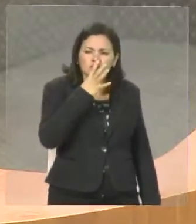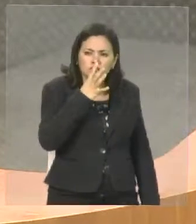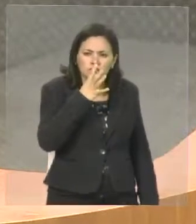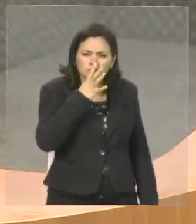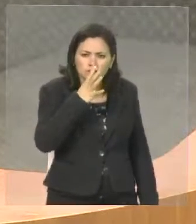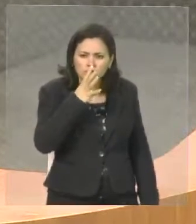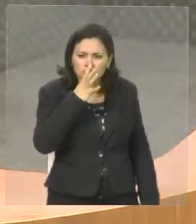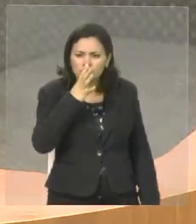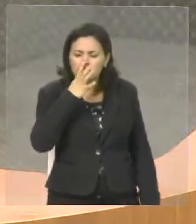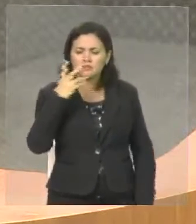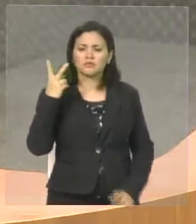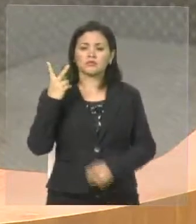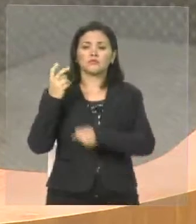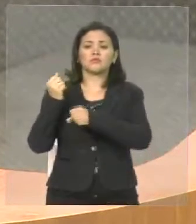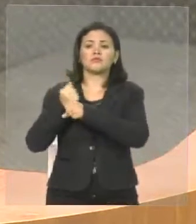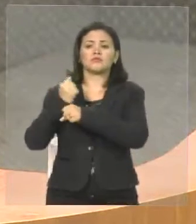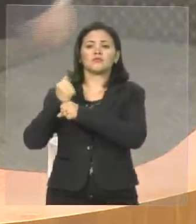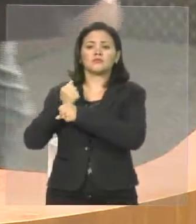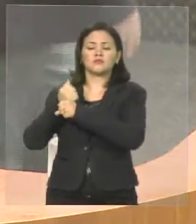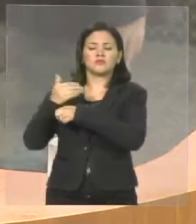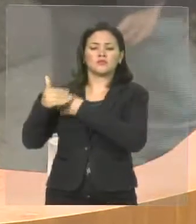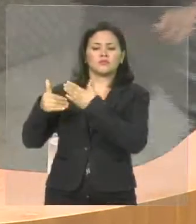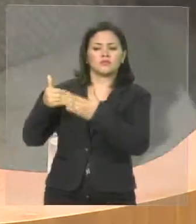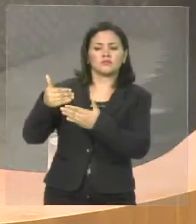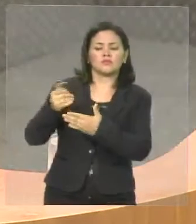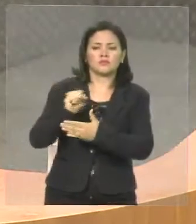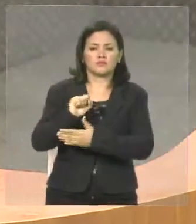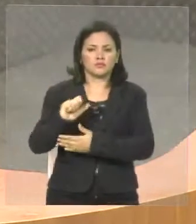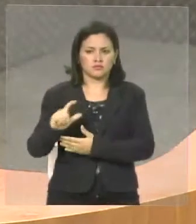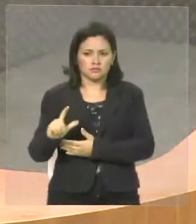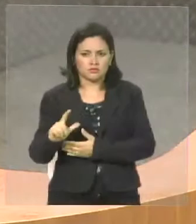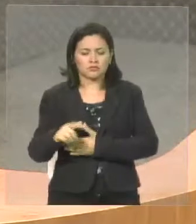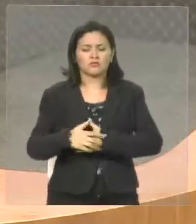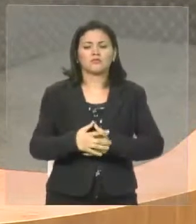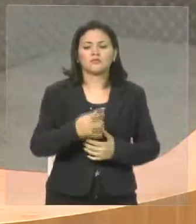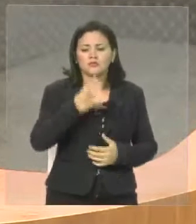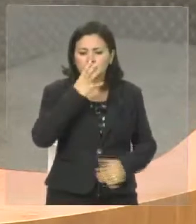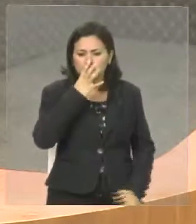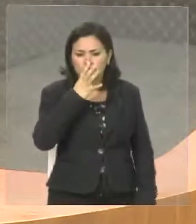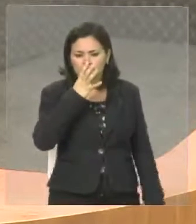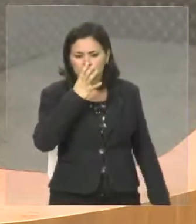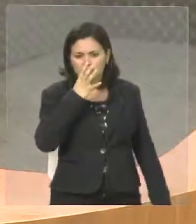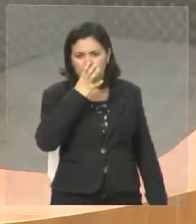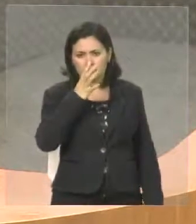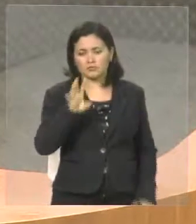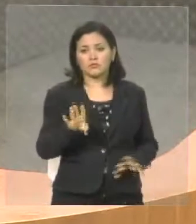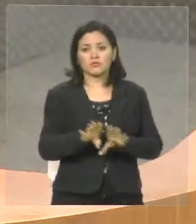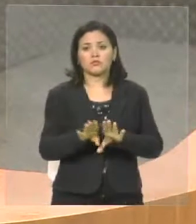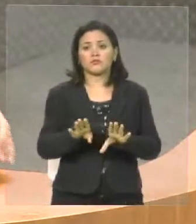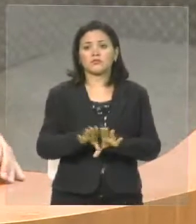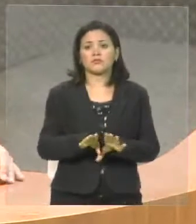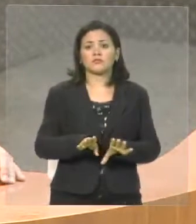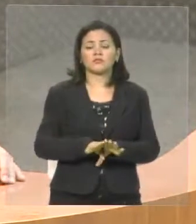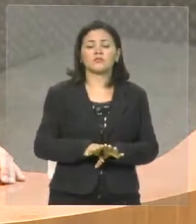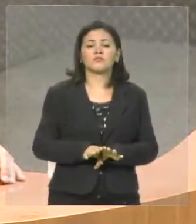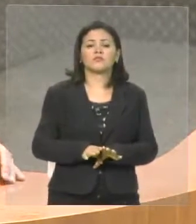Luís, e acompanhei a desconstrução que tentaram fazer com a deputada Elisiane Gama.